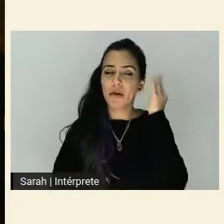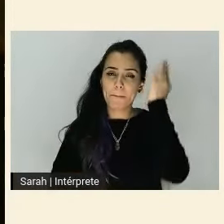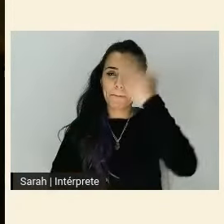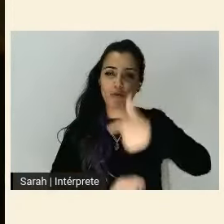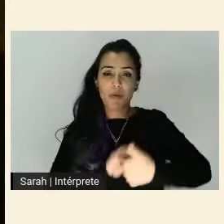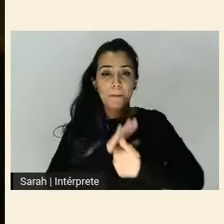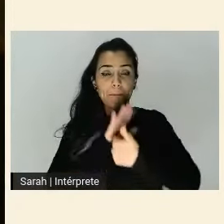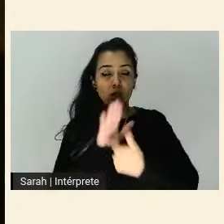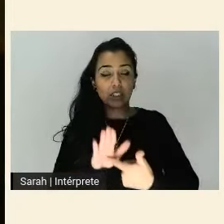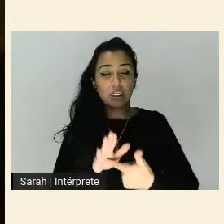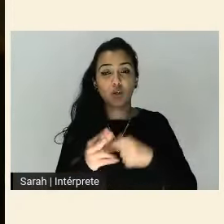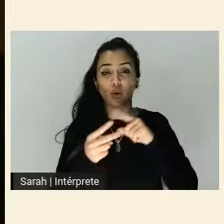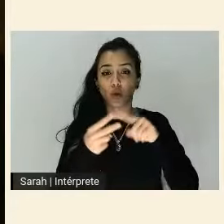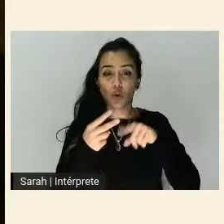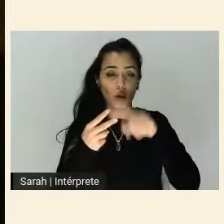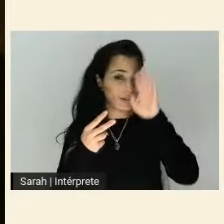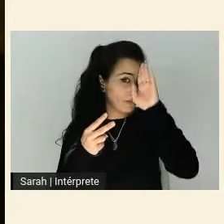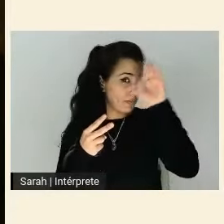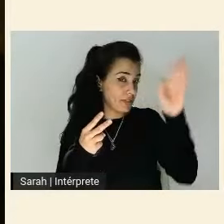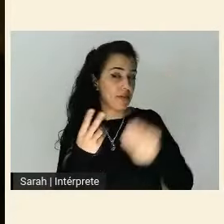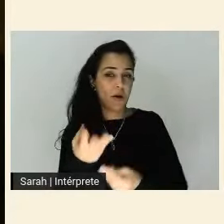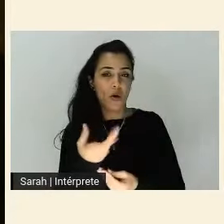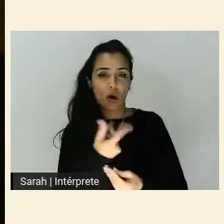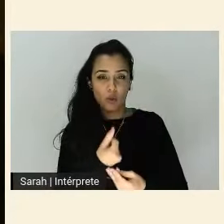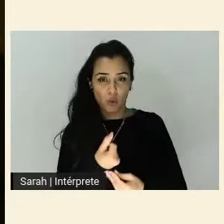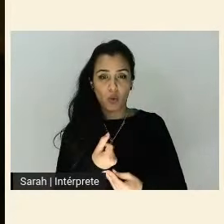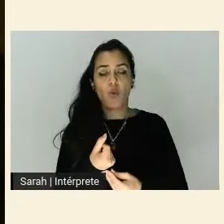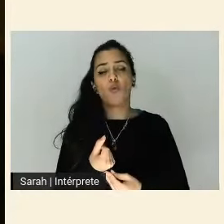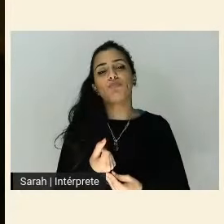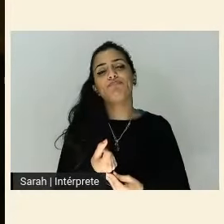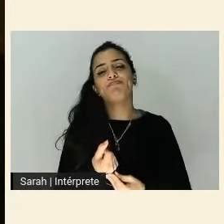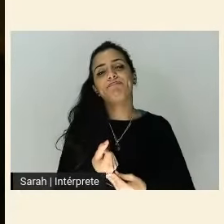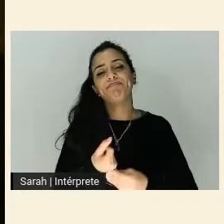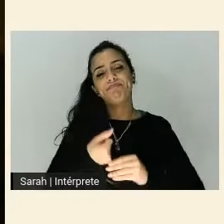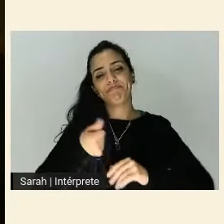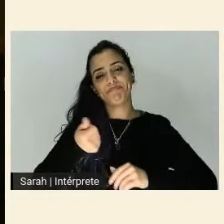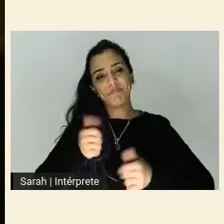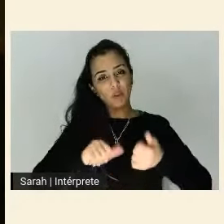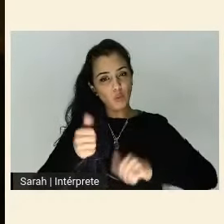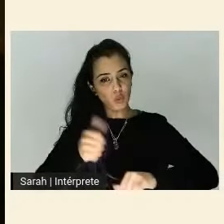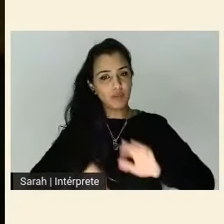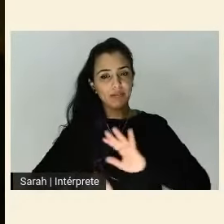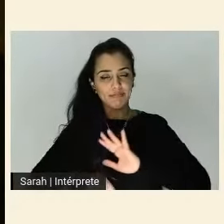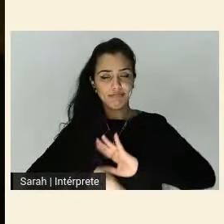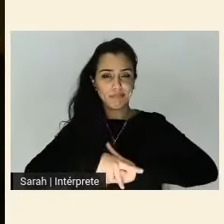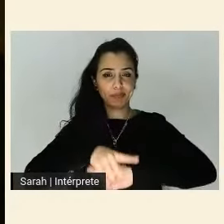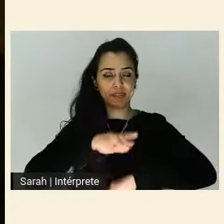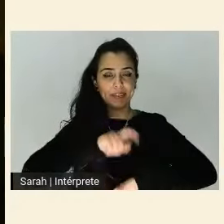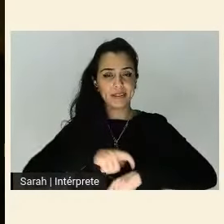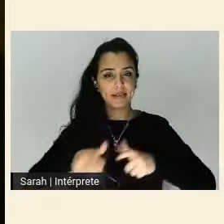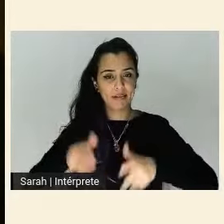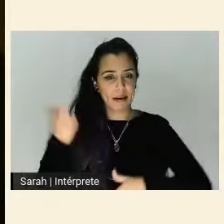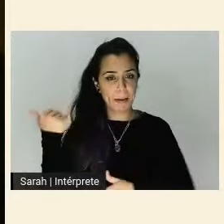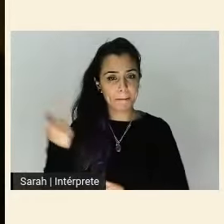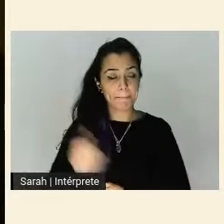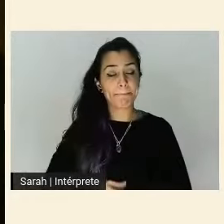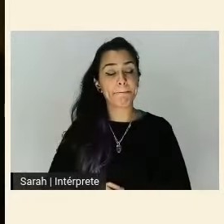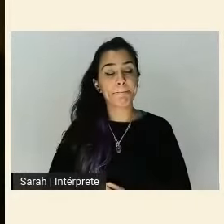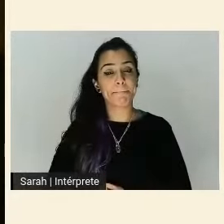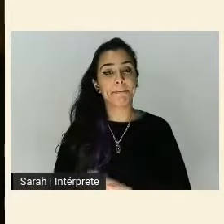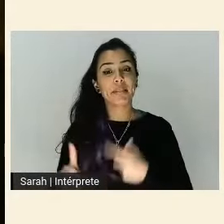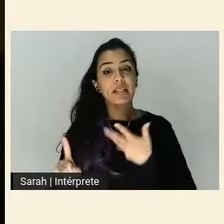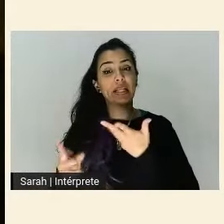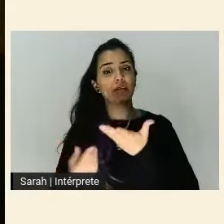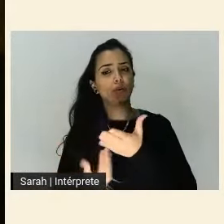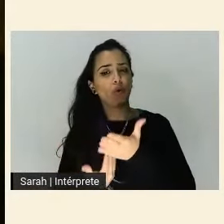afamados naquele tempo. José Veríssimo seria um desconhecido se não tivesse a lembrança de sair do Pará para sagrar-se escritor no